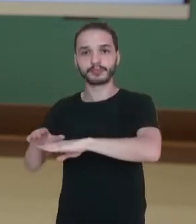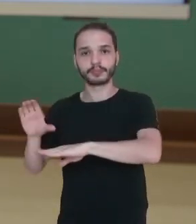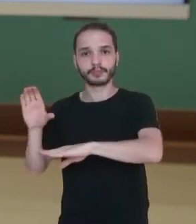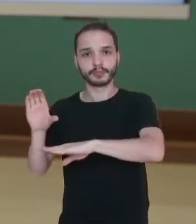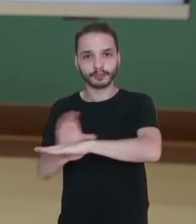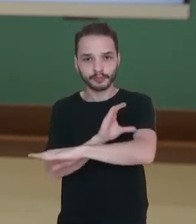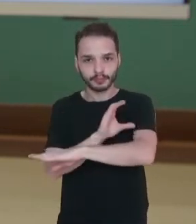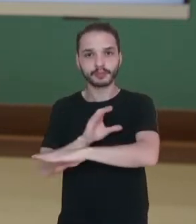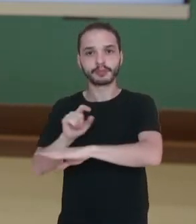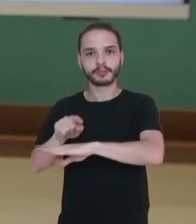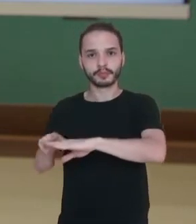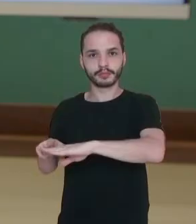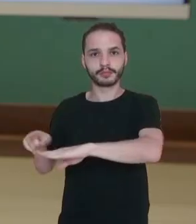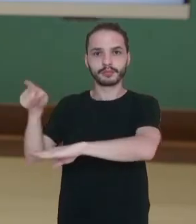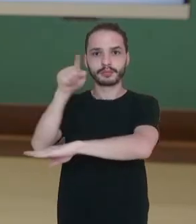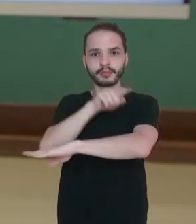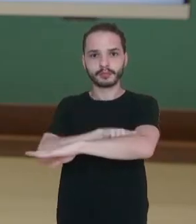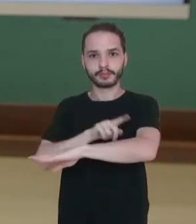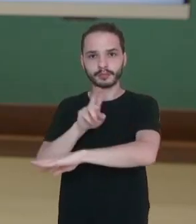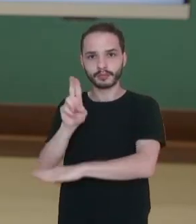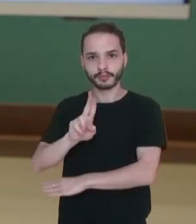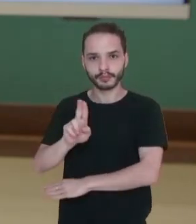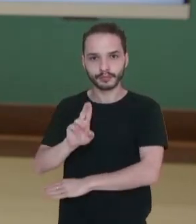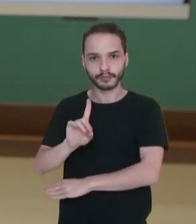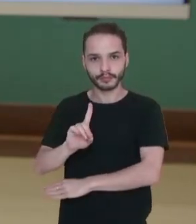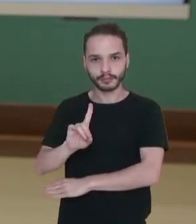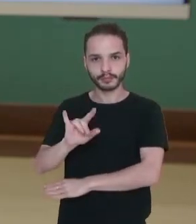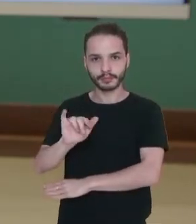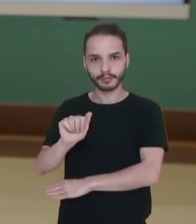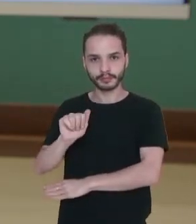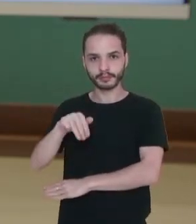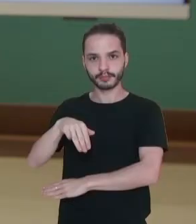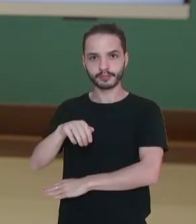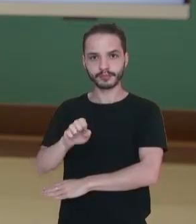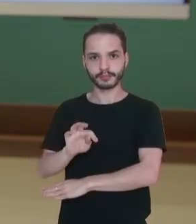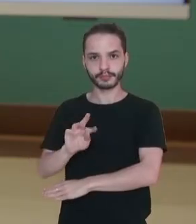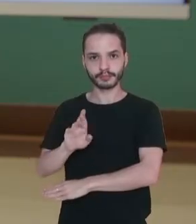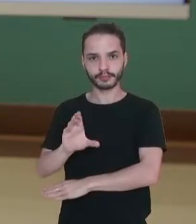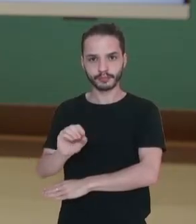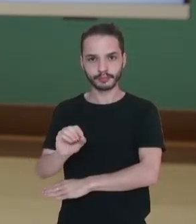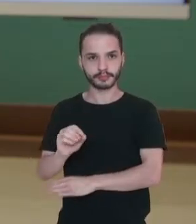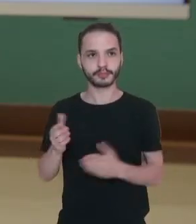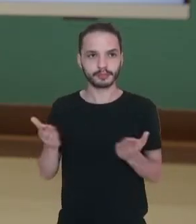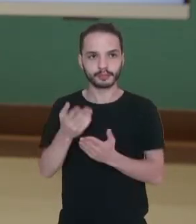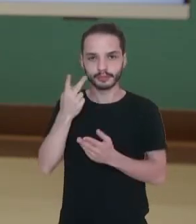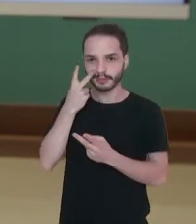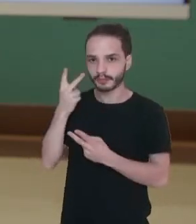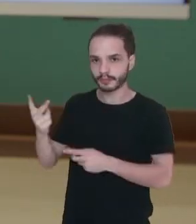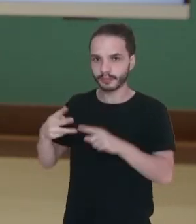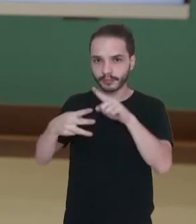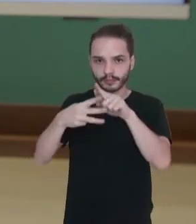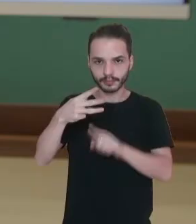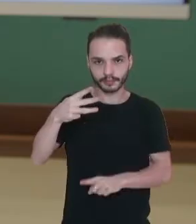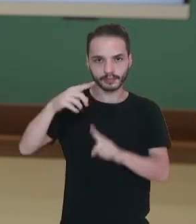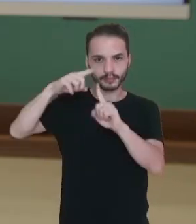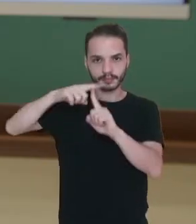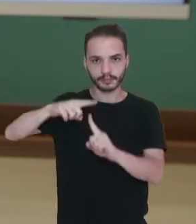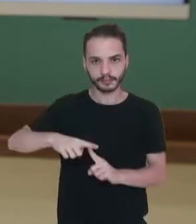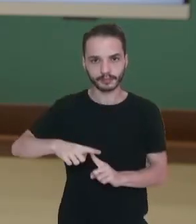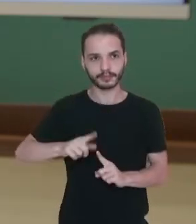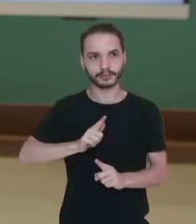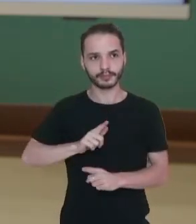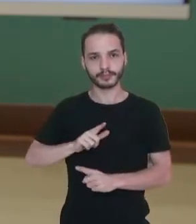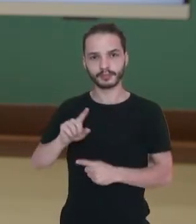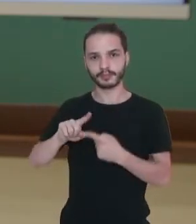eu tenho o diâmetro. E assim a gente consegue então visualizar aí as três formas. Então primeiramente